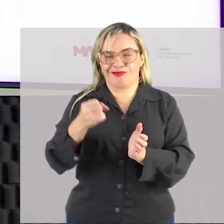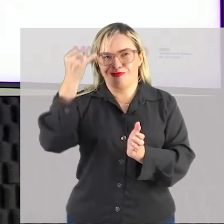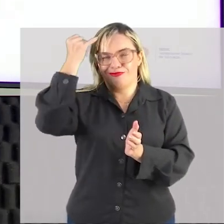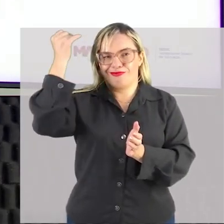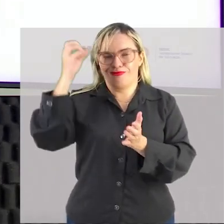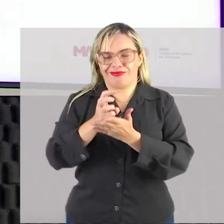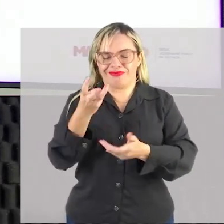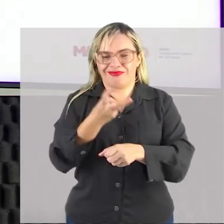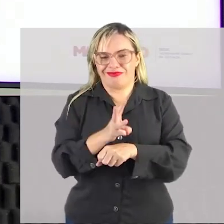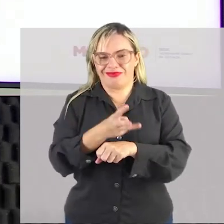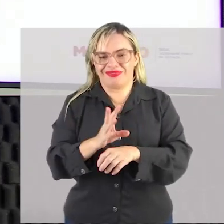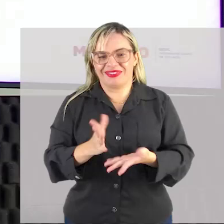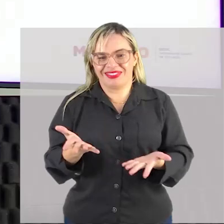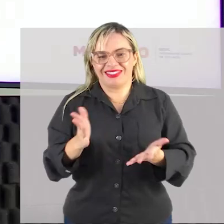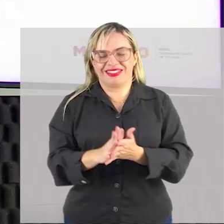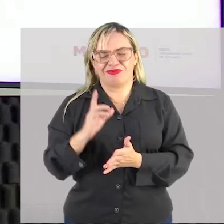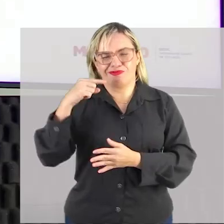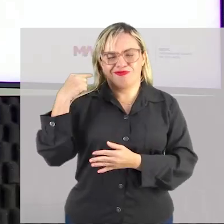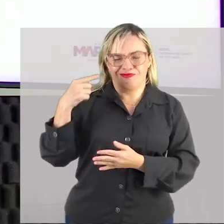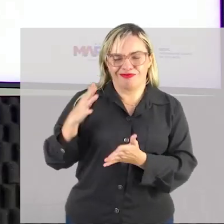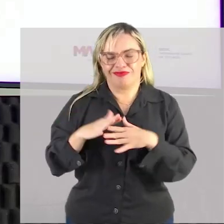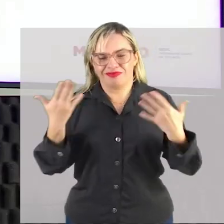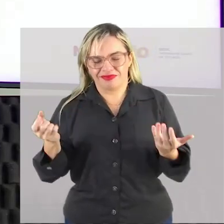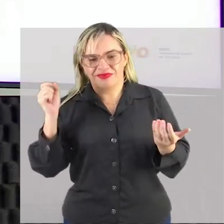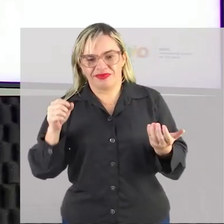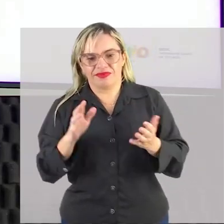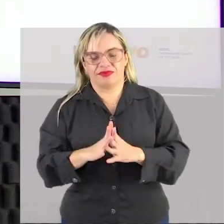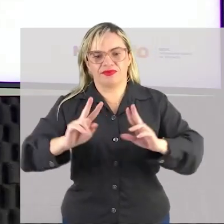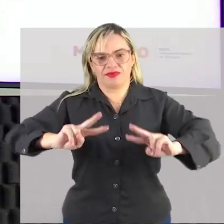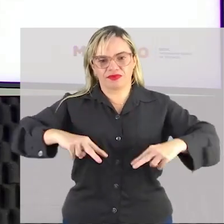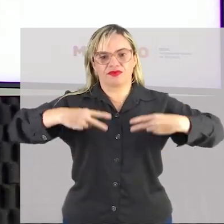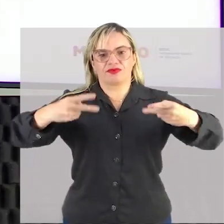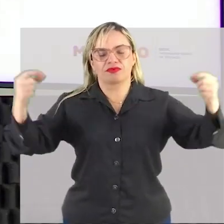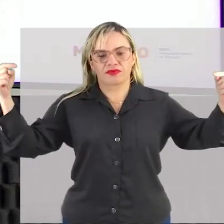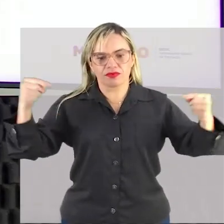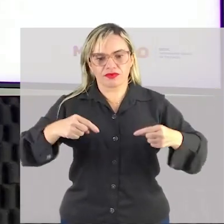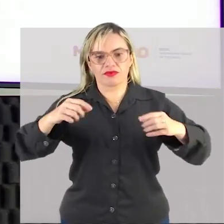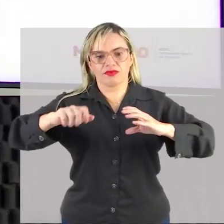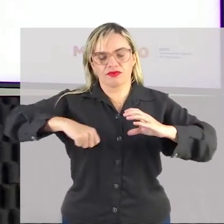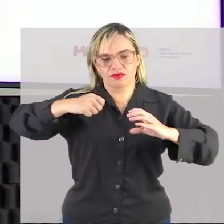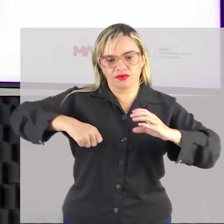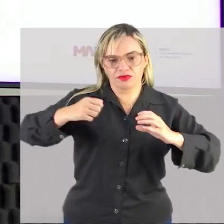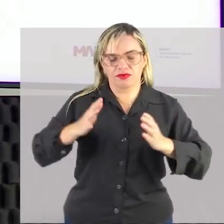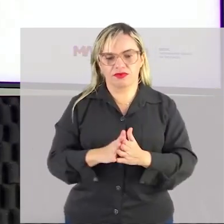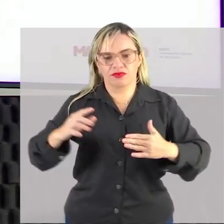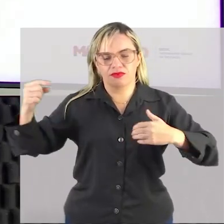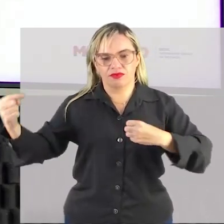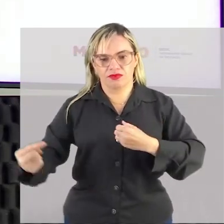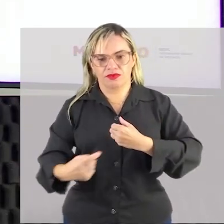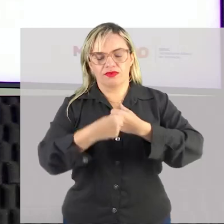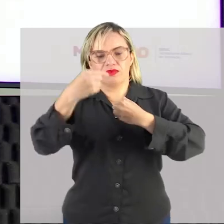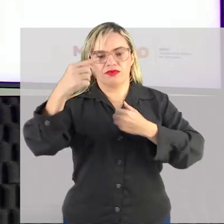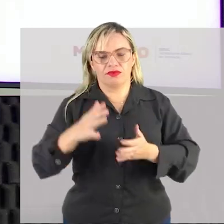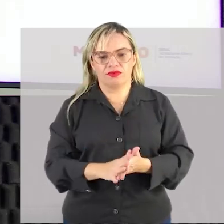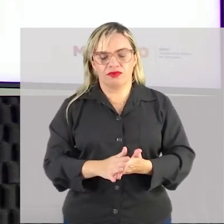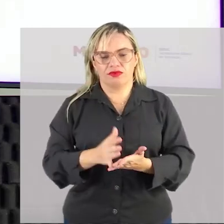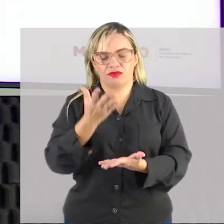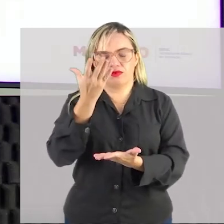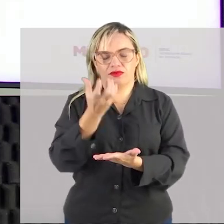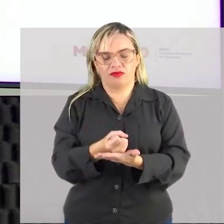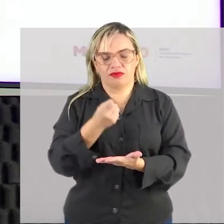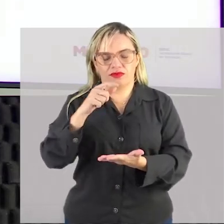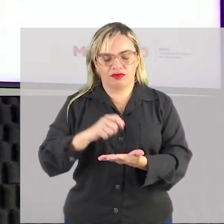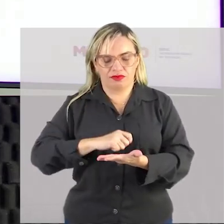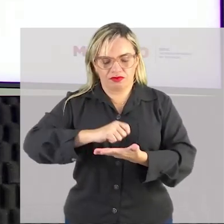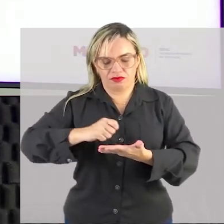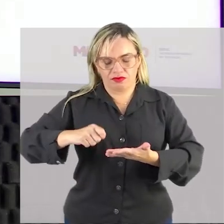na cabeça de WhatsApp, hein, gente? Muita loucura, né? Ó, tem um linkzinho aqui embaixo na descrição do vídeo, clica, baixa o material, arrocha,